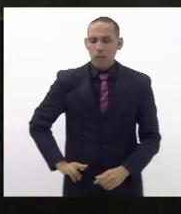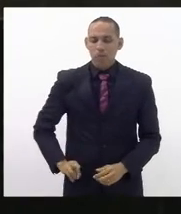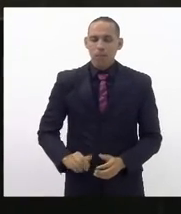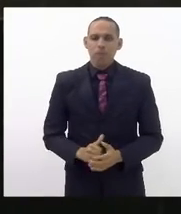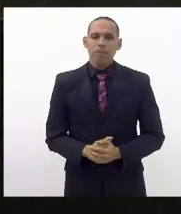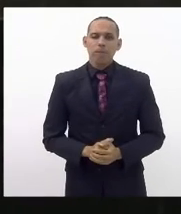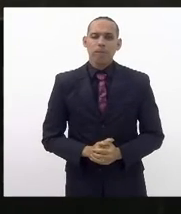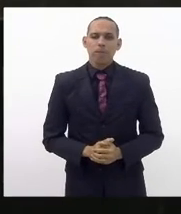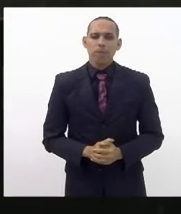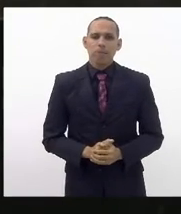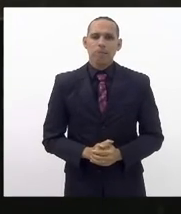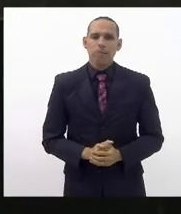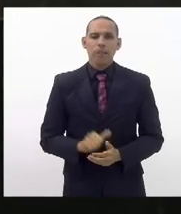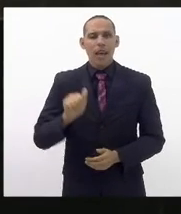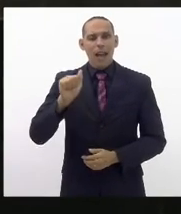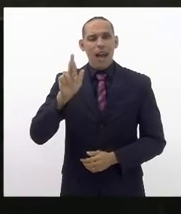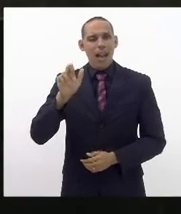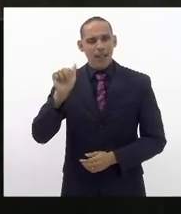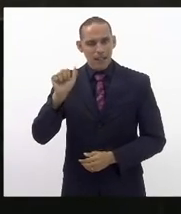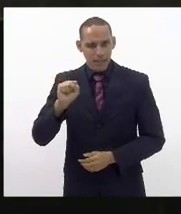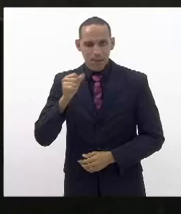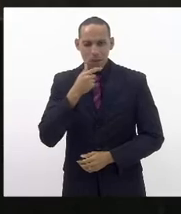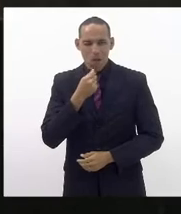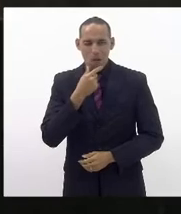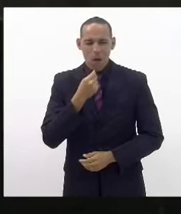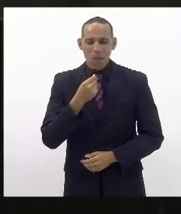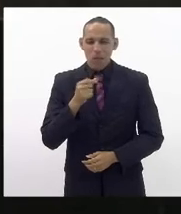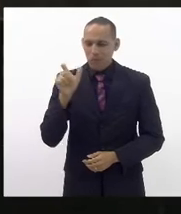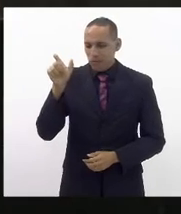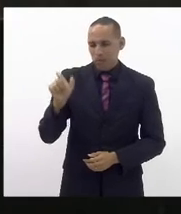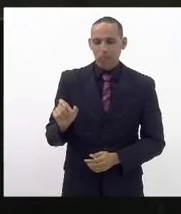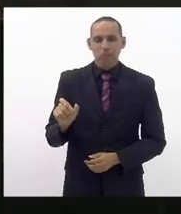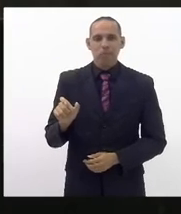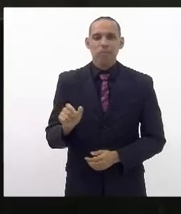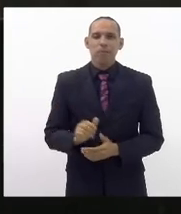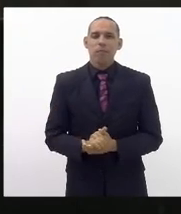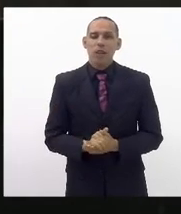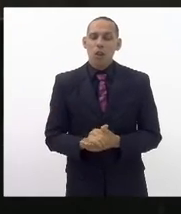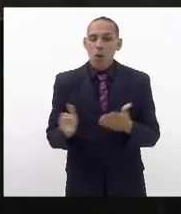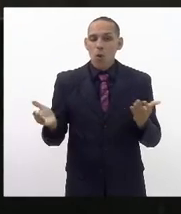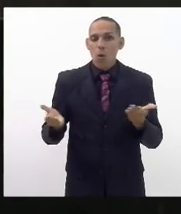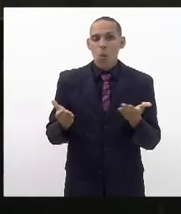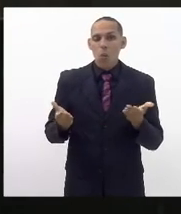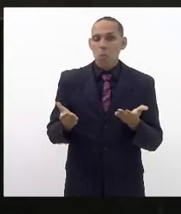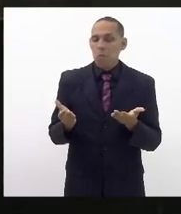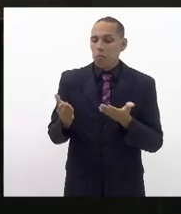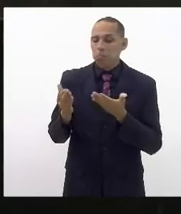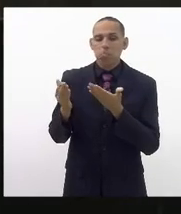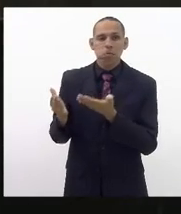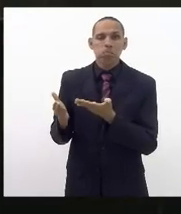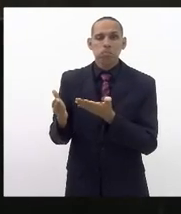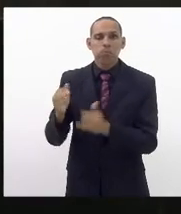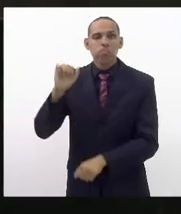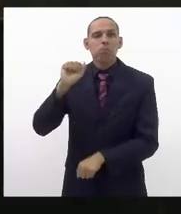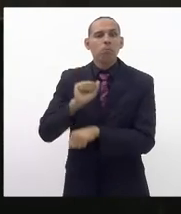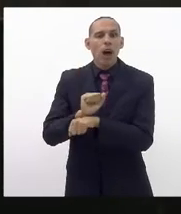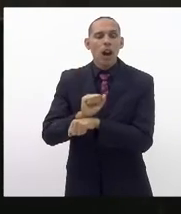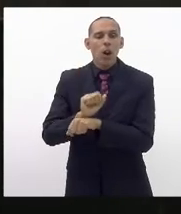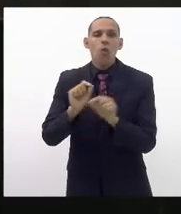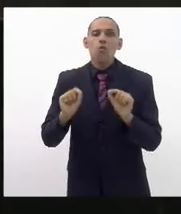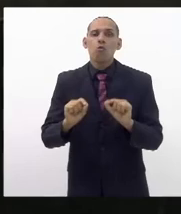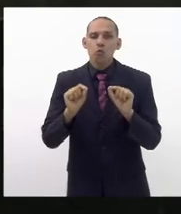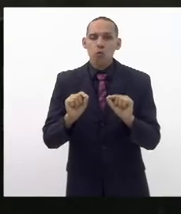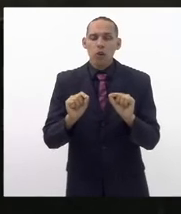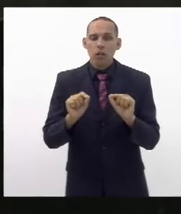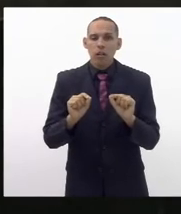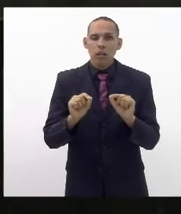senhor Aras, hoje praticamente paralisa, né,